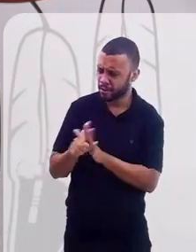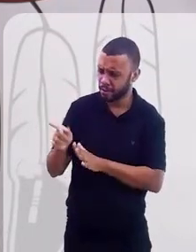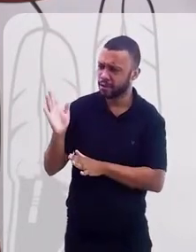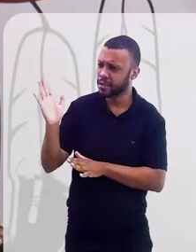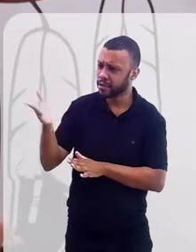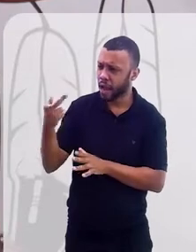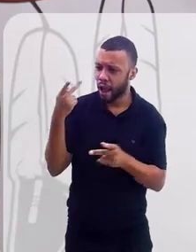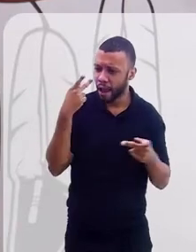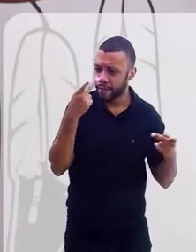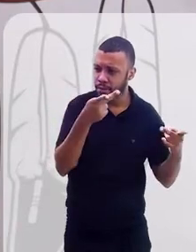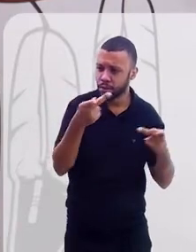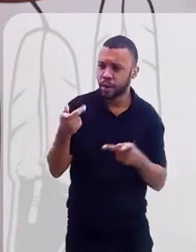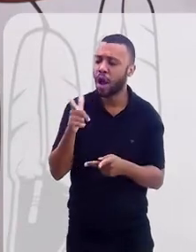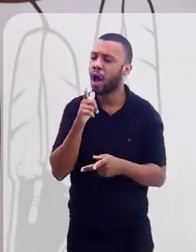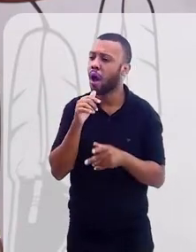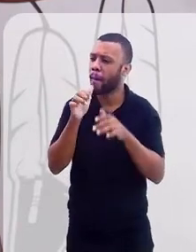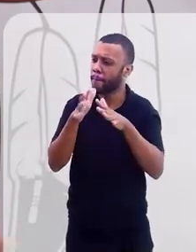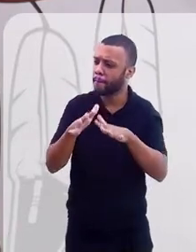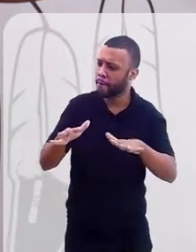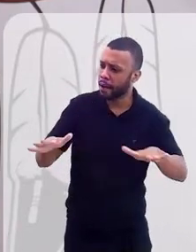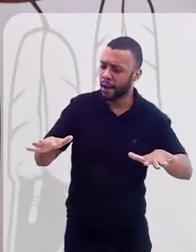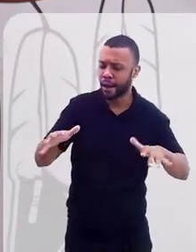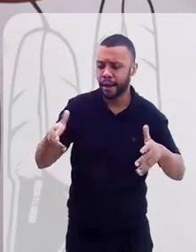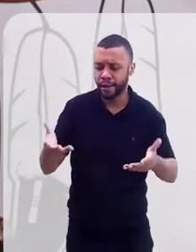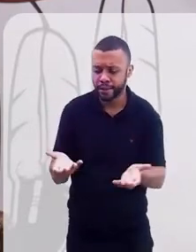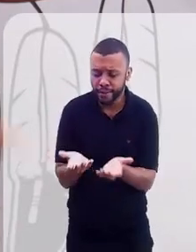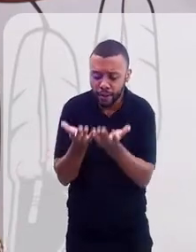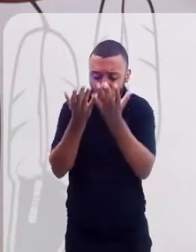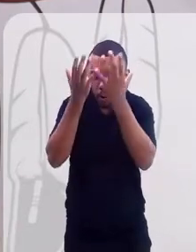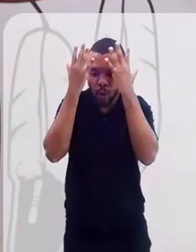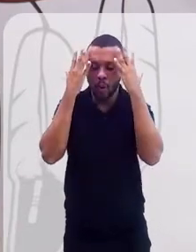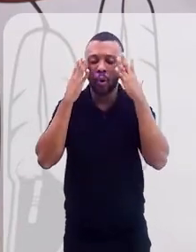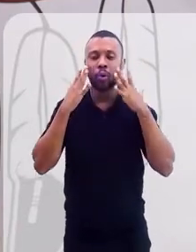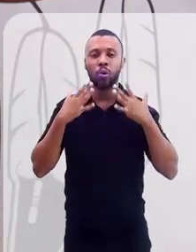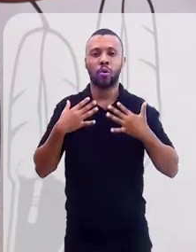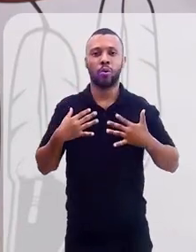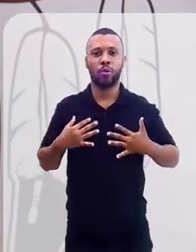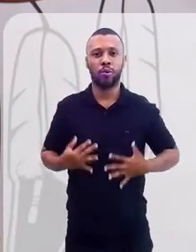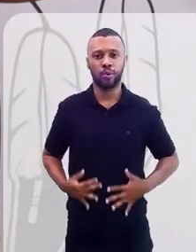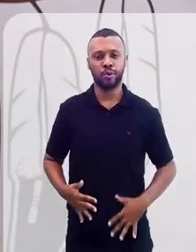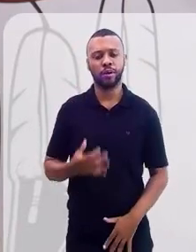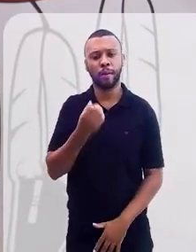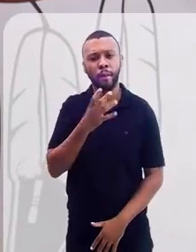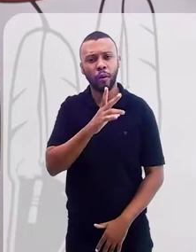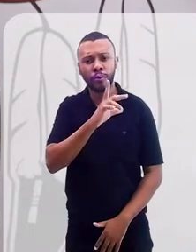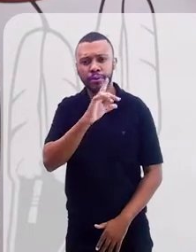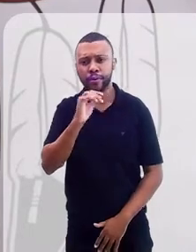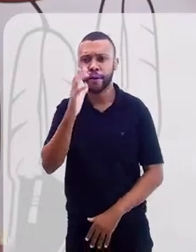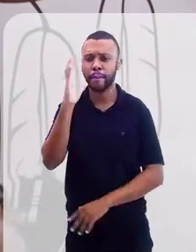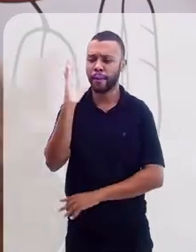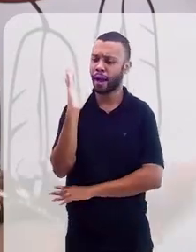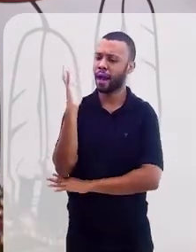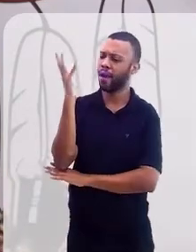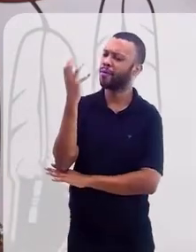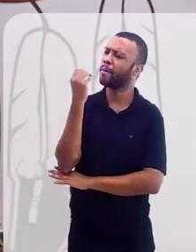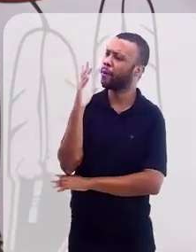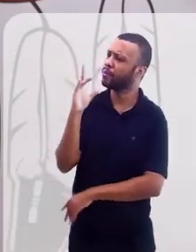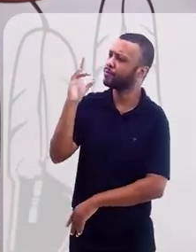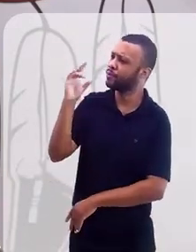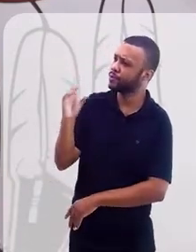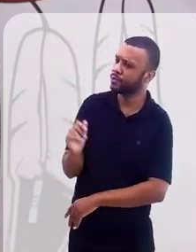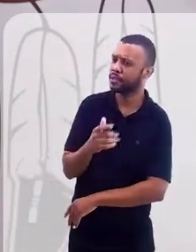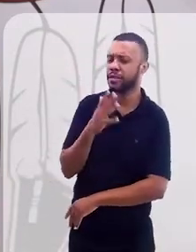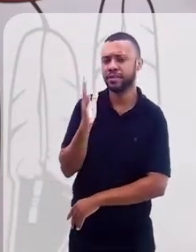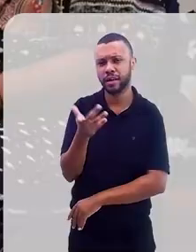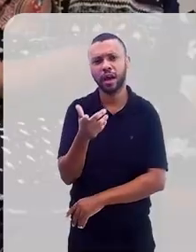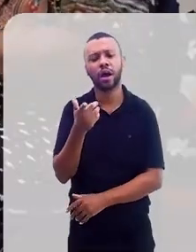já foi no mar? Você já entrou na água, se banhou com as águas do mar, né? Já deu um bom dia para a árvore,